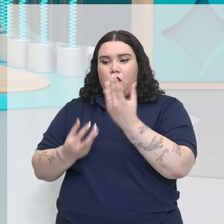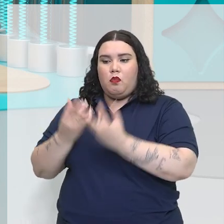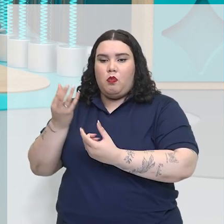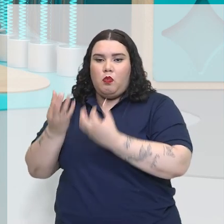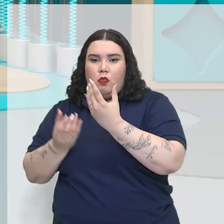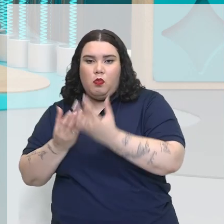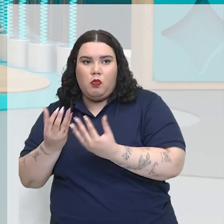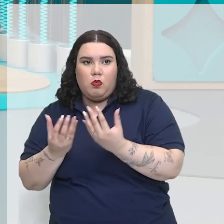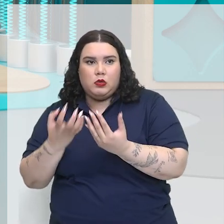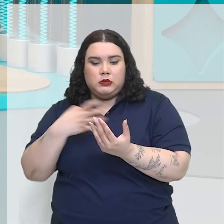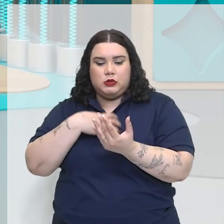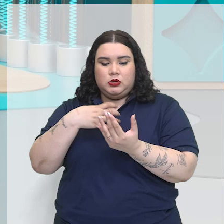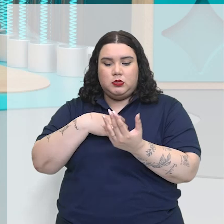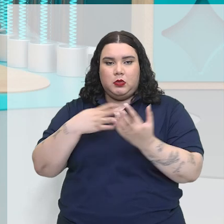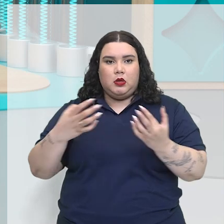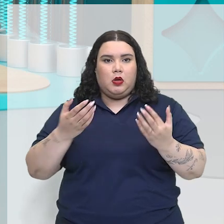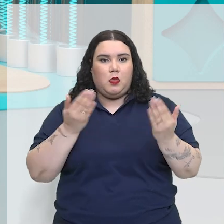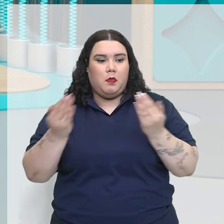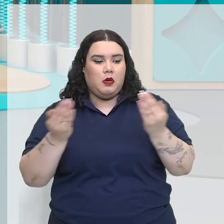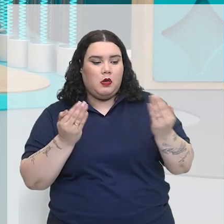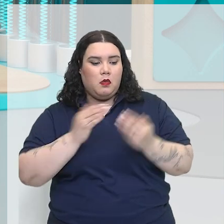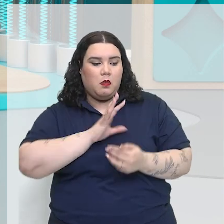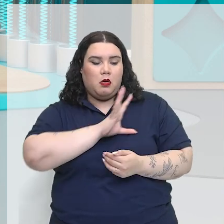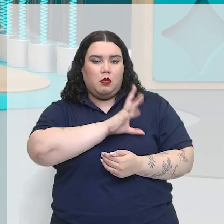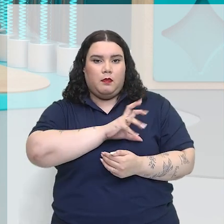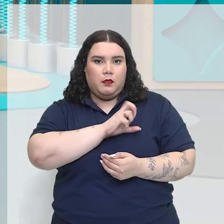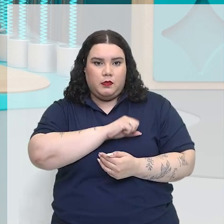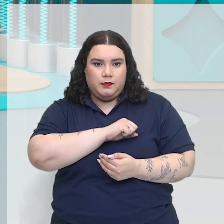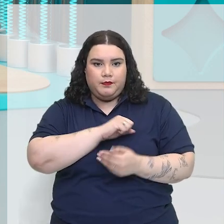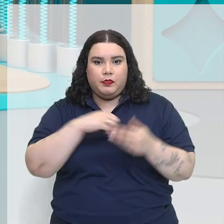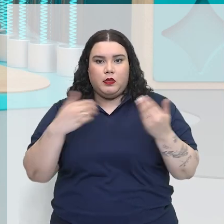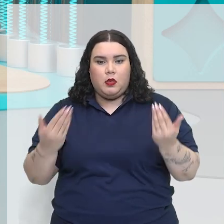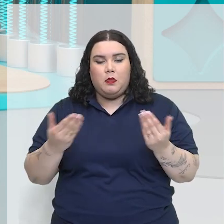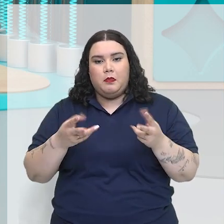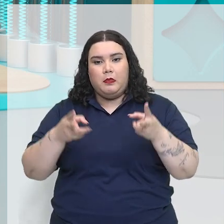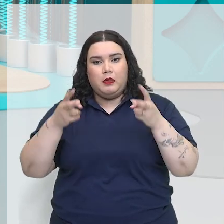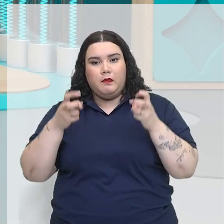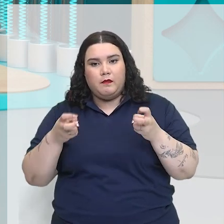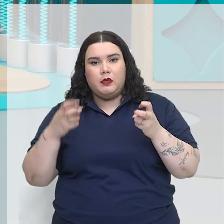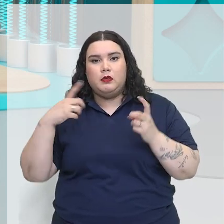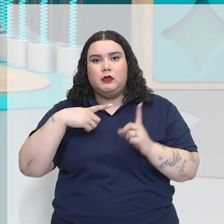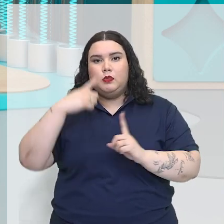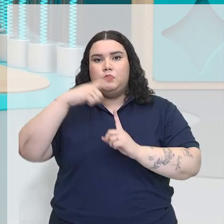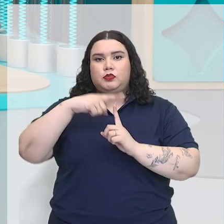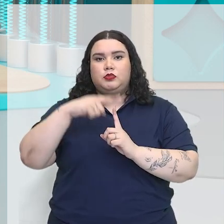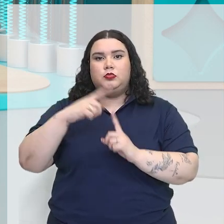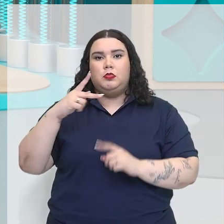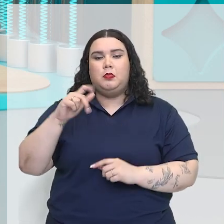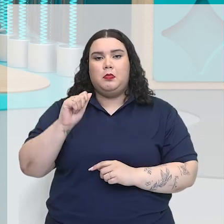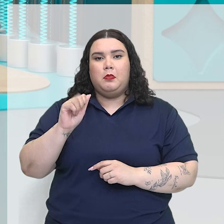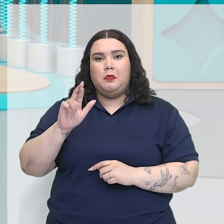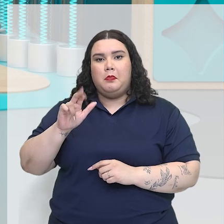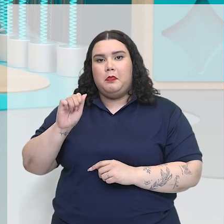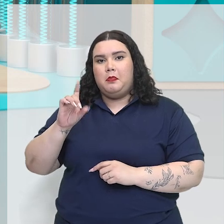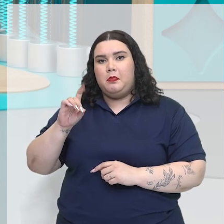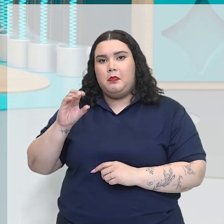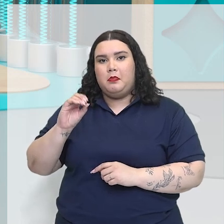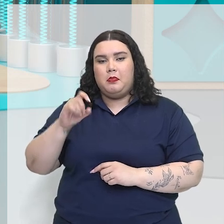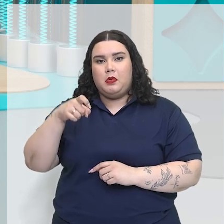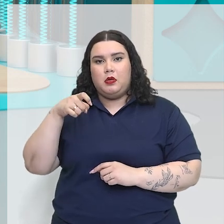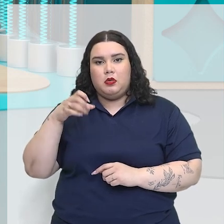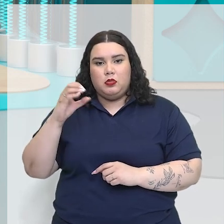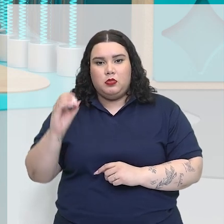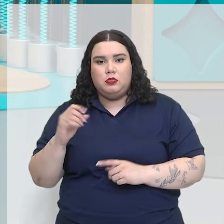sem se ver. Então, a gente observa aí o paradoxo, né, que existe no momento de ele recitar, de